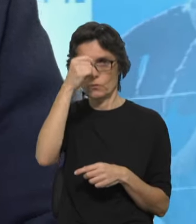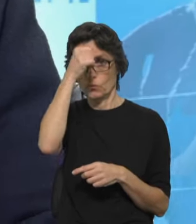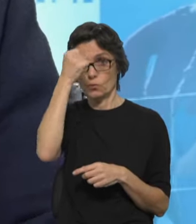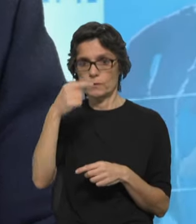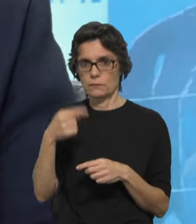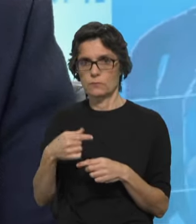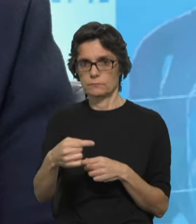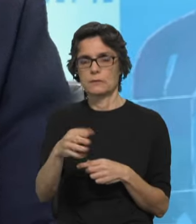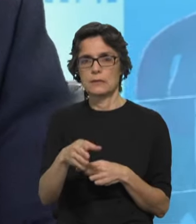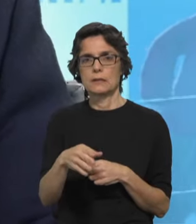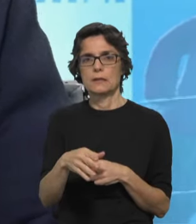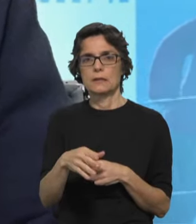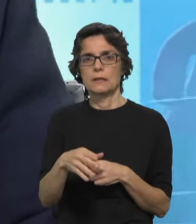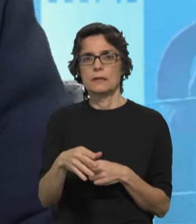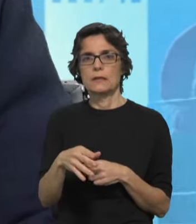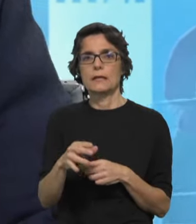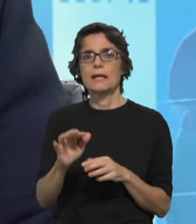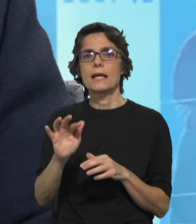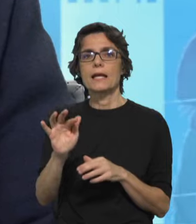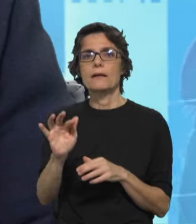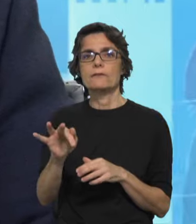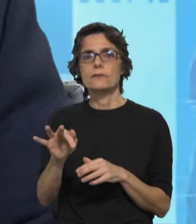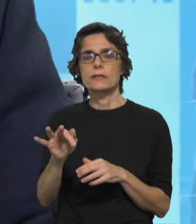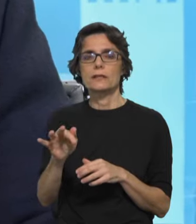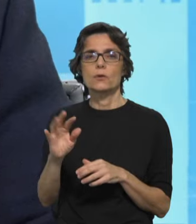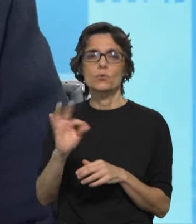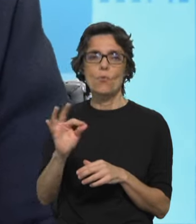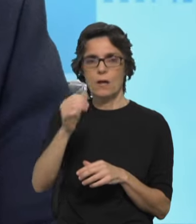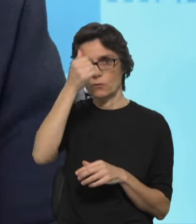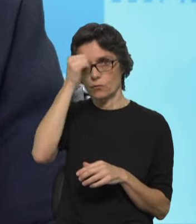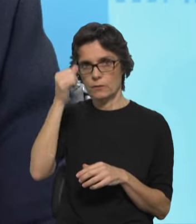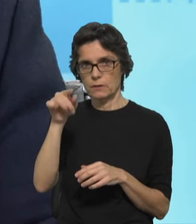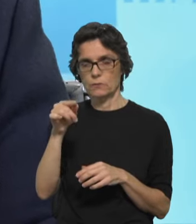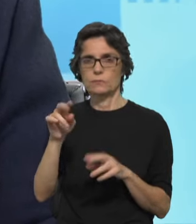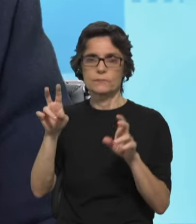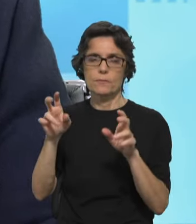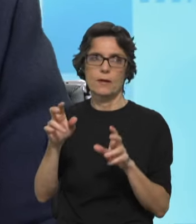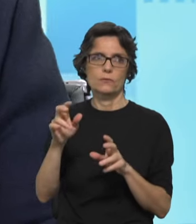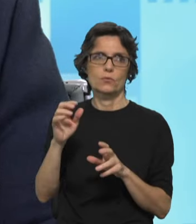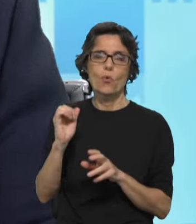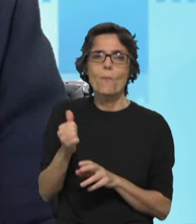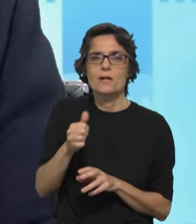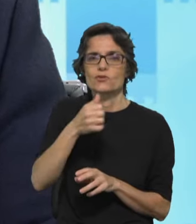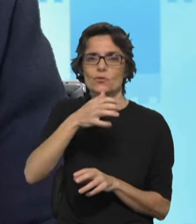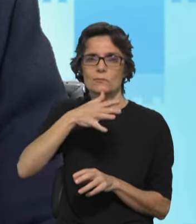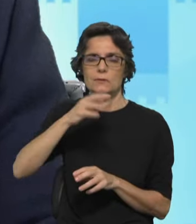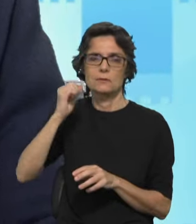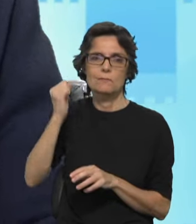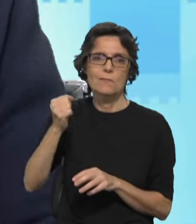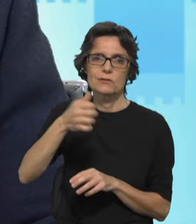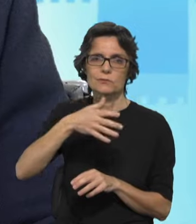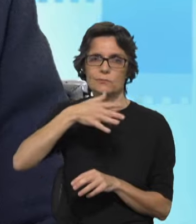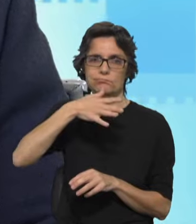termina habitualmente com o quarto domingo, o chamado Domingo do Bom Pastor. E as comunidades cristãs são chamadas nesta semana